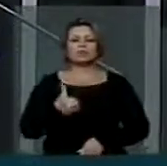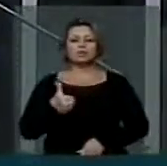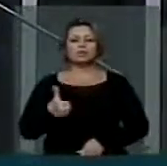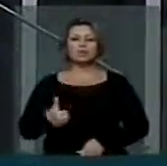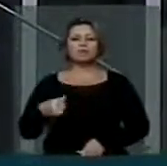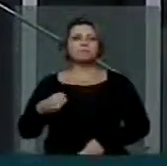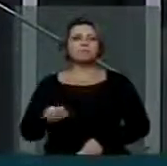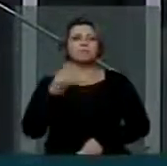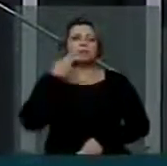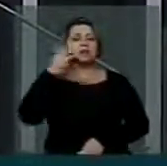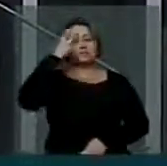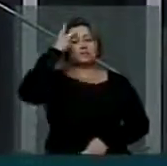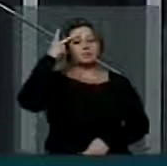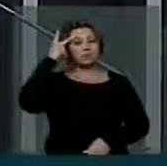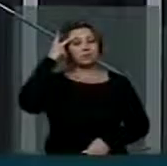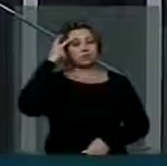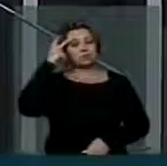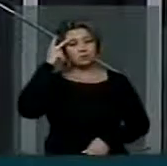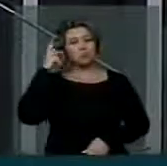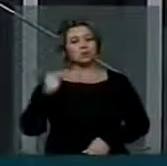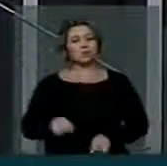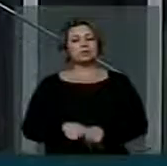uma expectativa de vida de